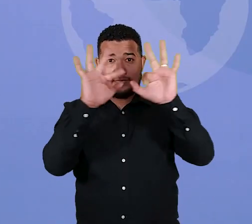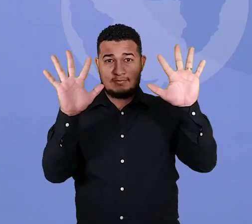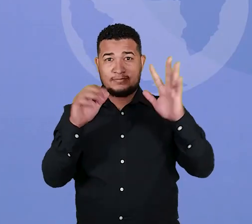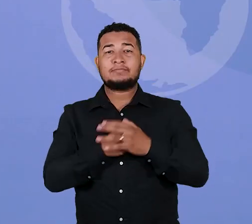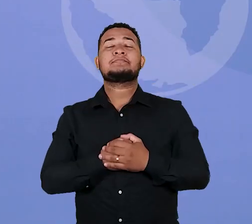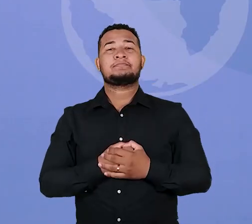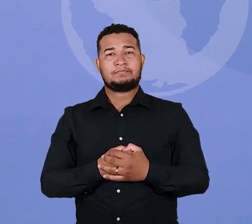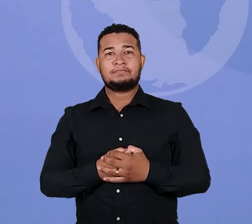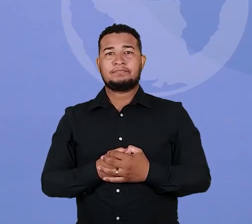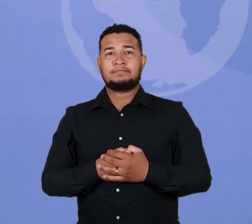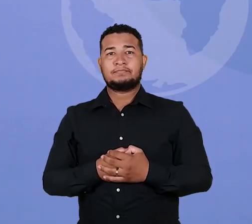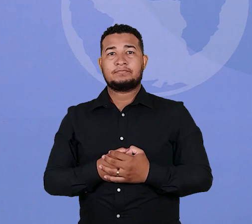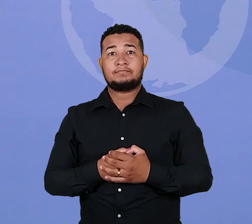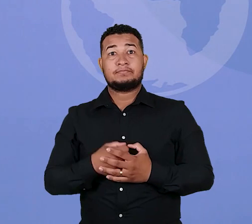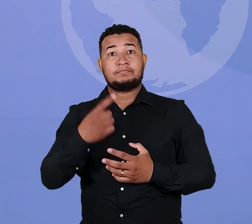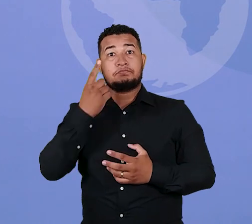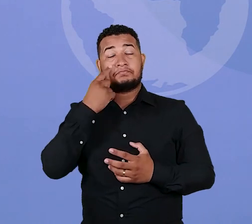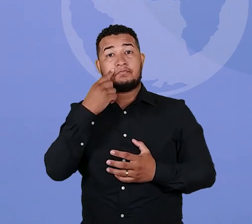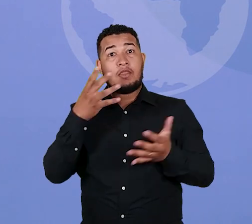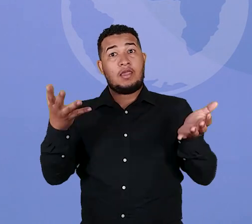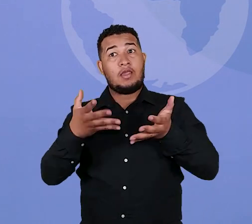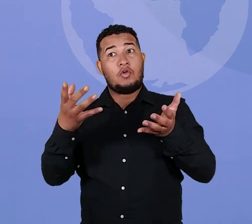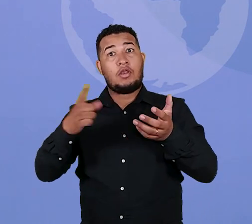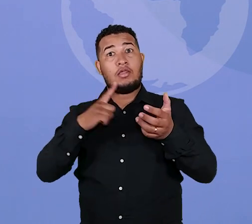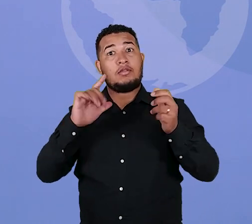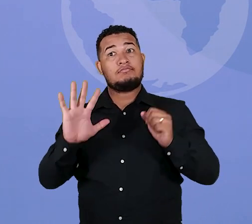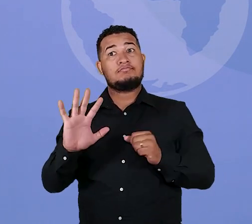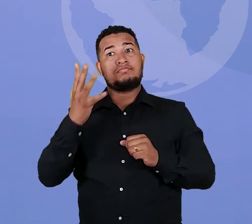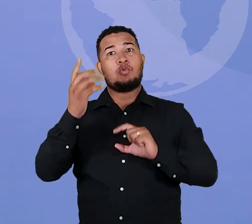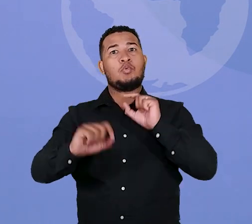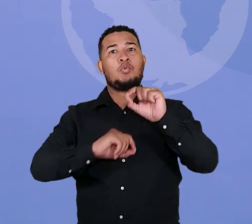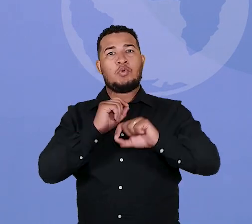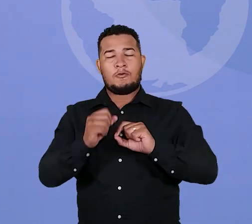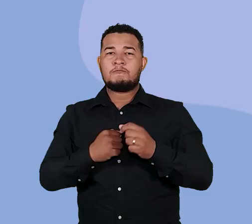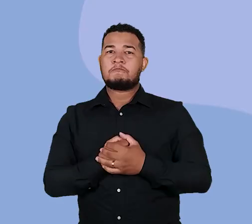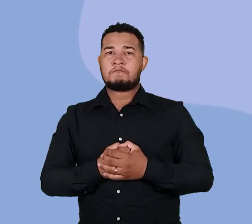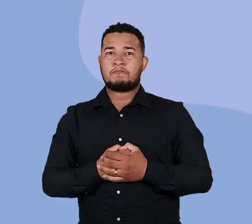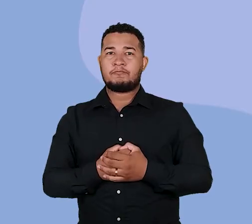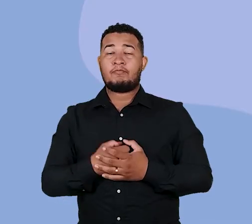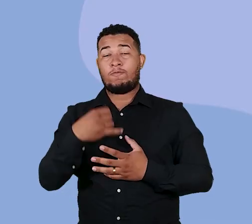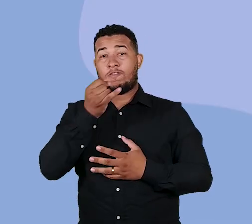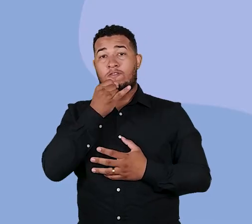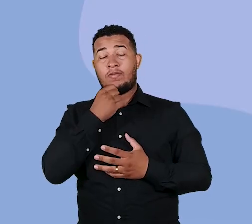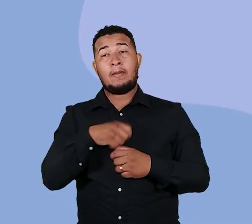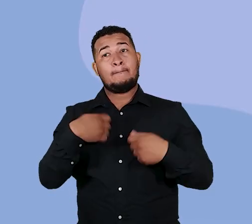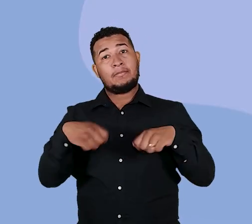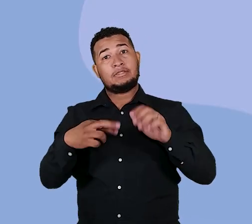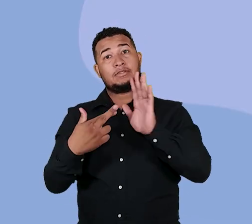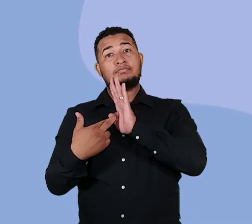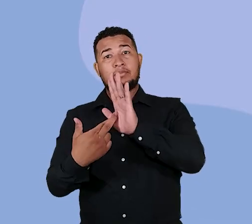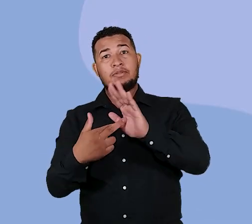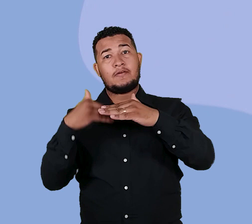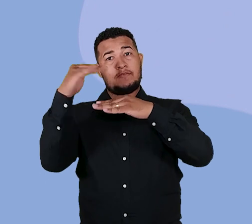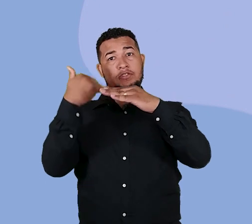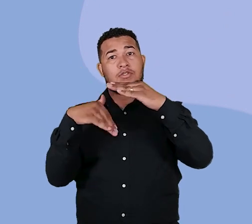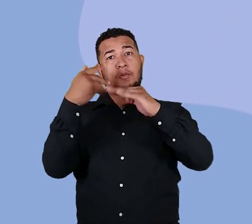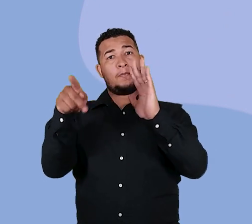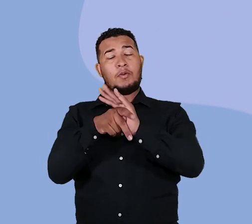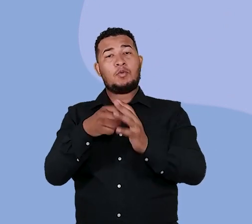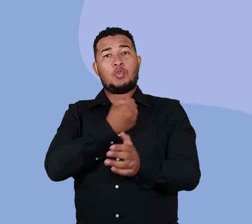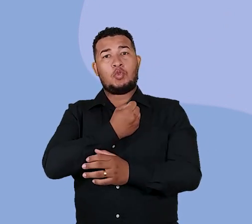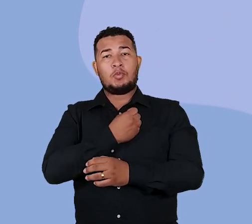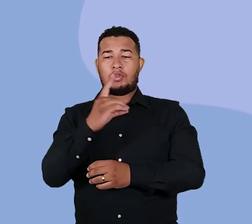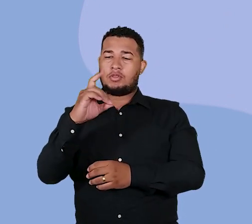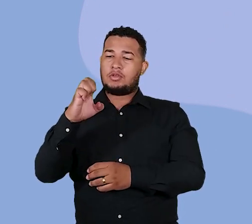tudo bem? Agora, se liga na seguinte situação. Bom, você precisa representar uma fração para número